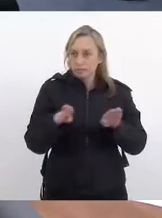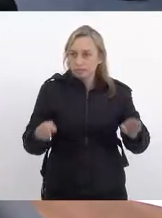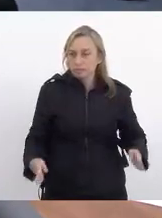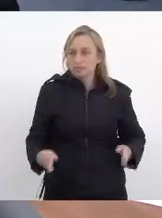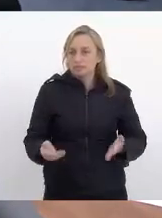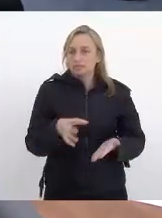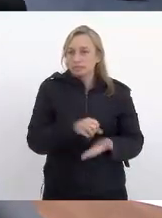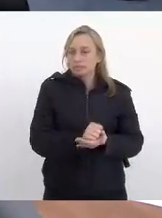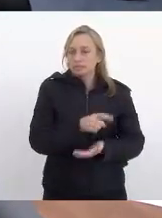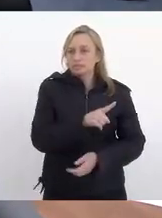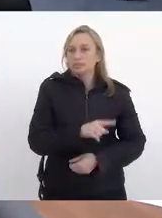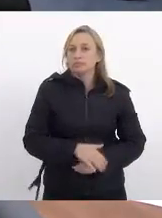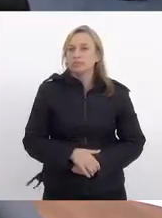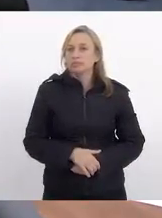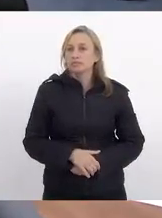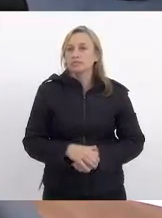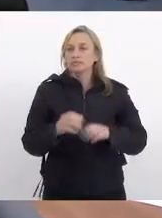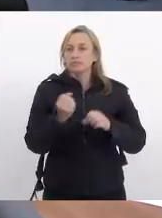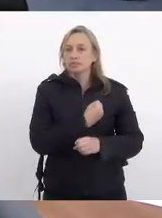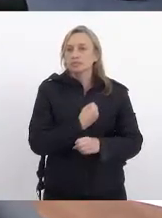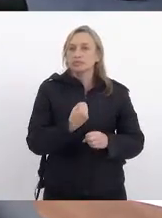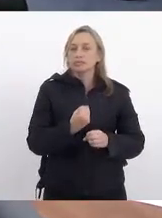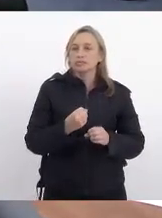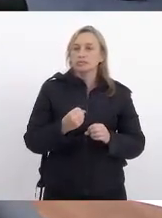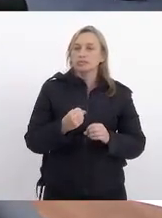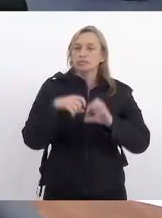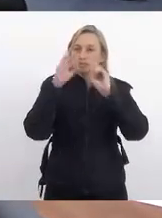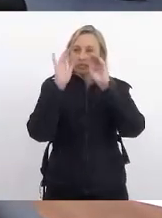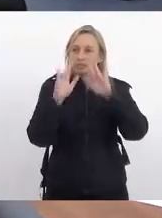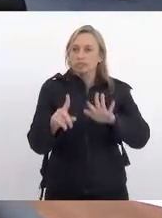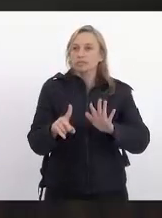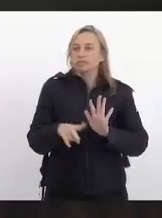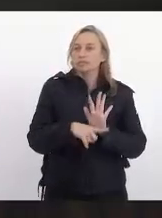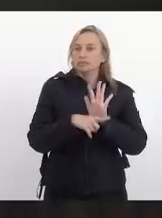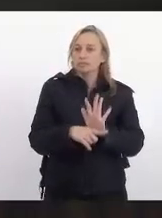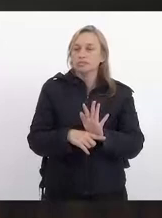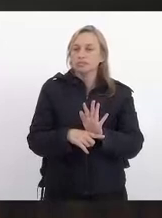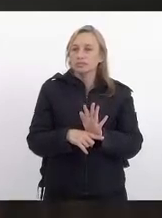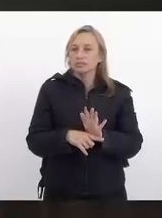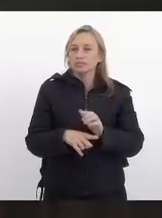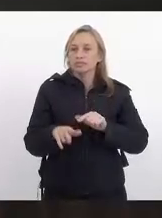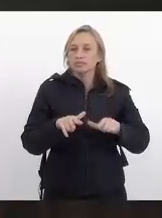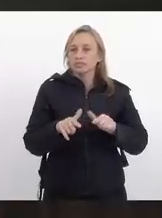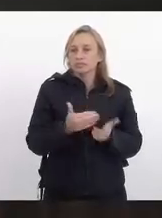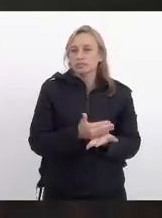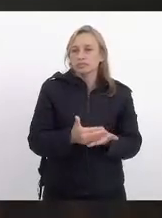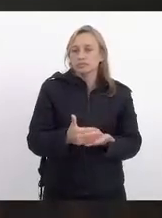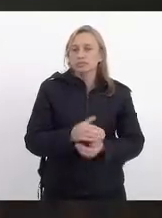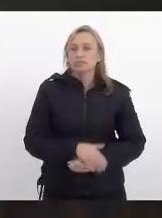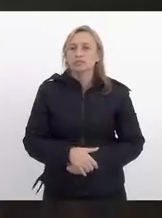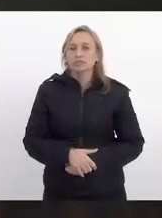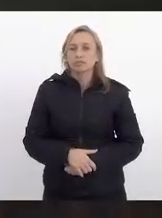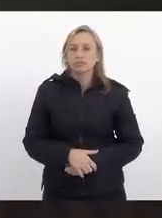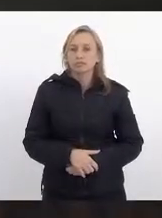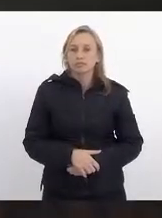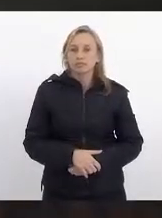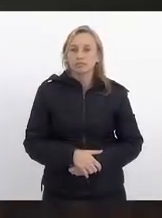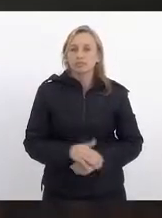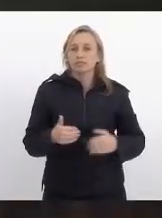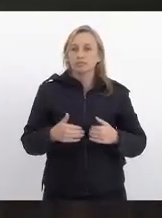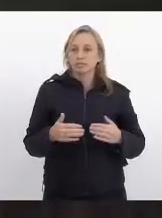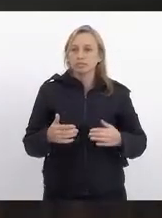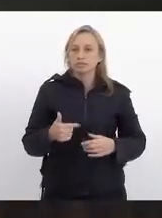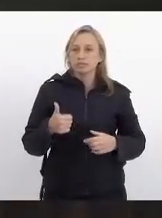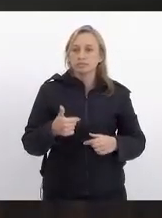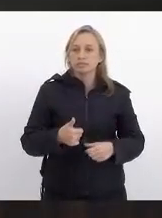para fazer o registro havendo número legal e sobre a proteção de Deus iniciamos os nossos trabalhos está